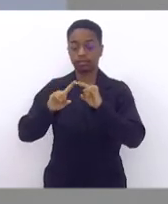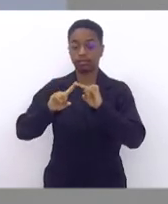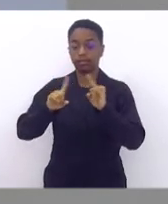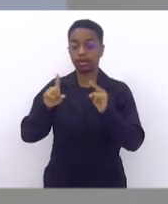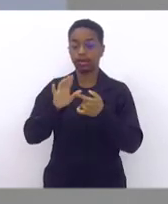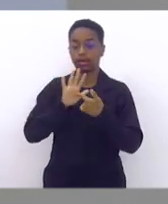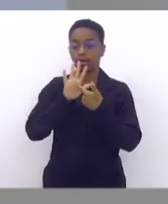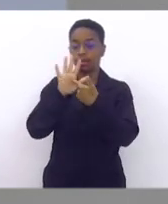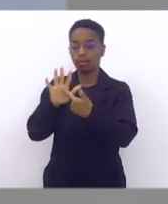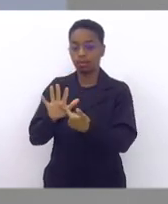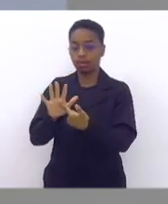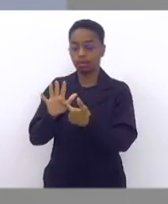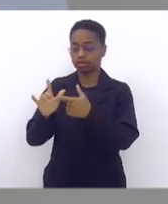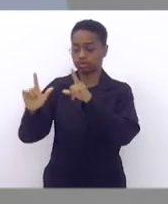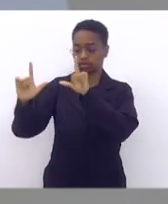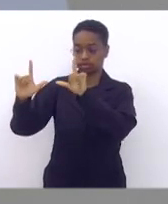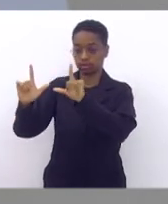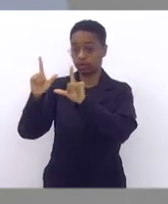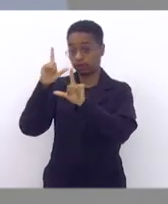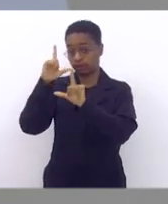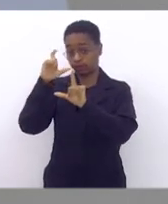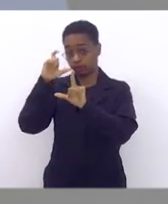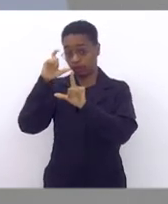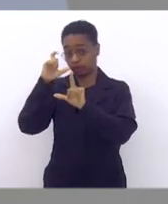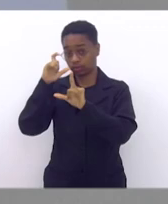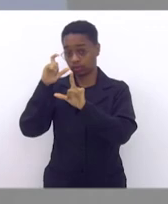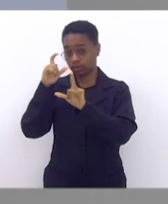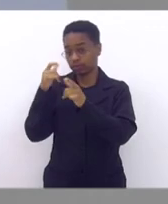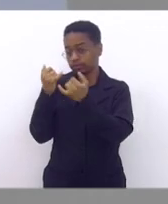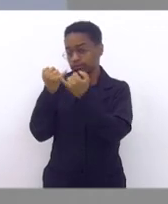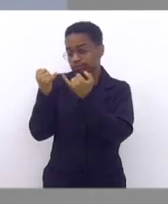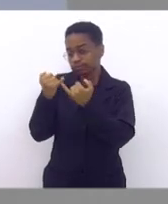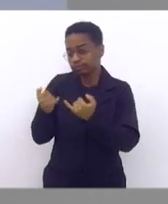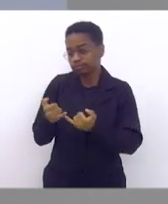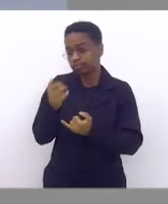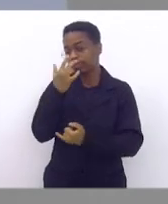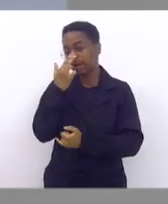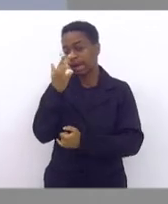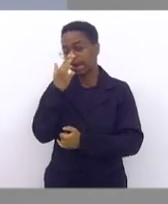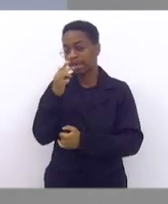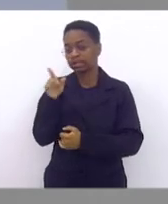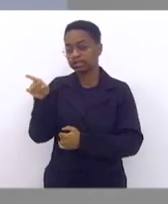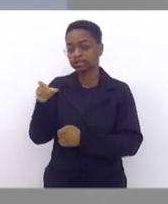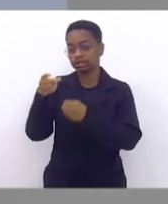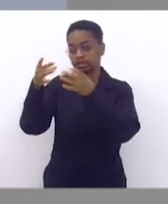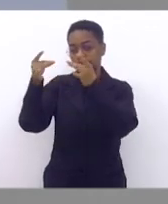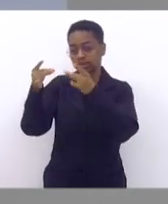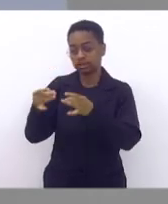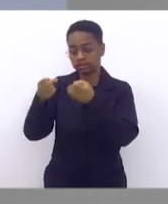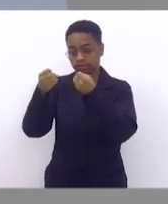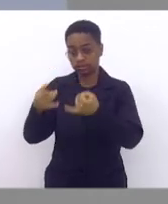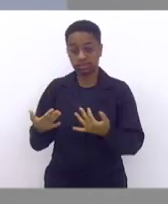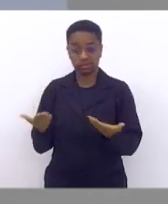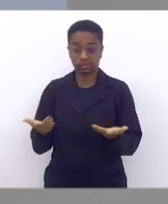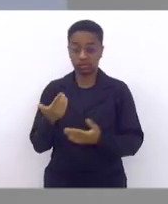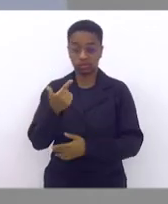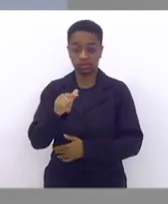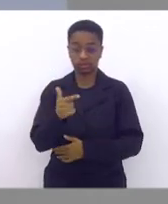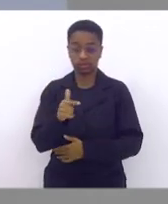vítima aquela foto que mais se aproxima da descrição que ela fez. Então,